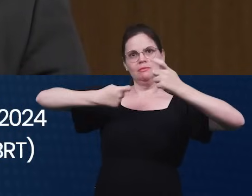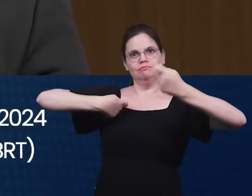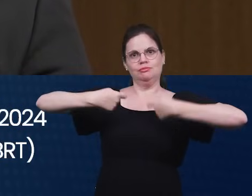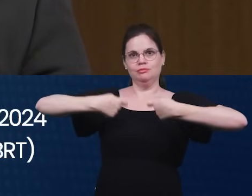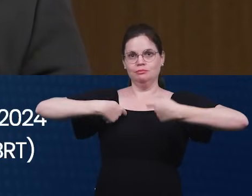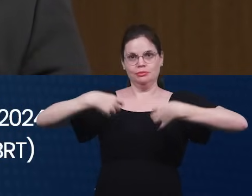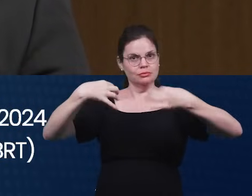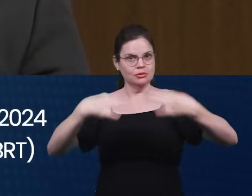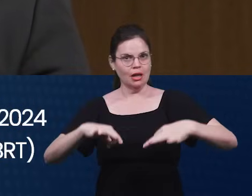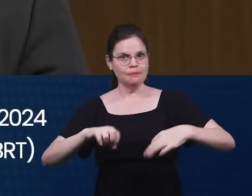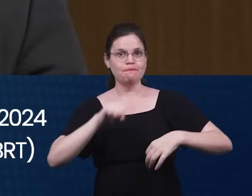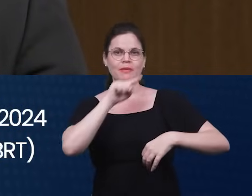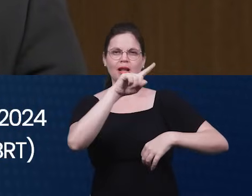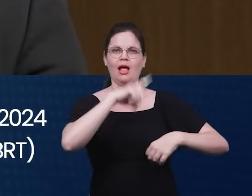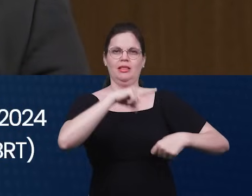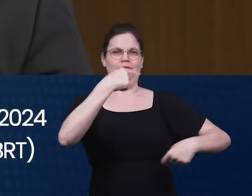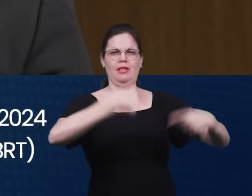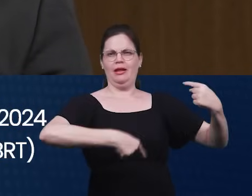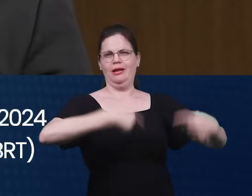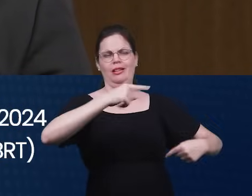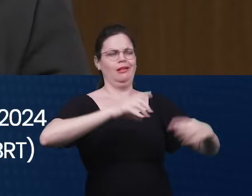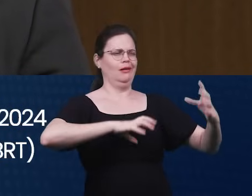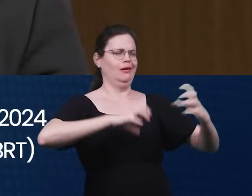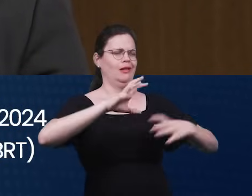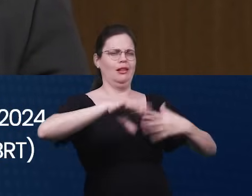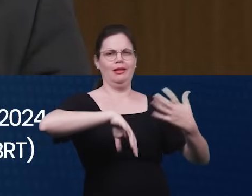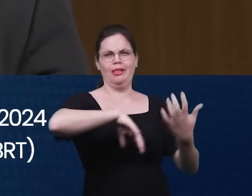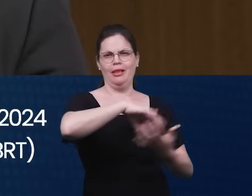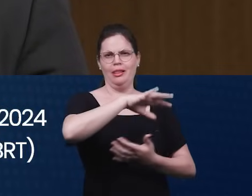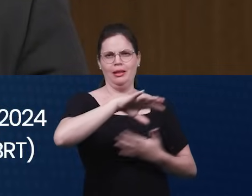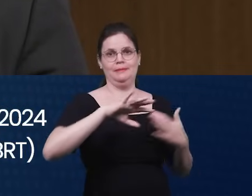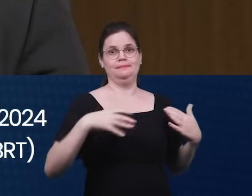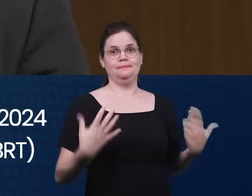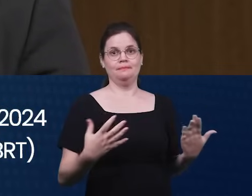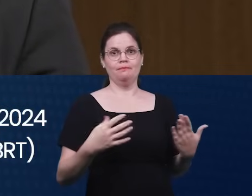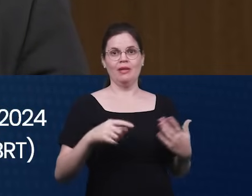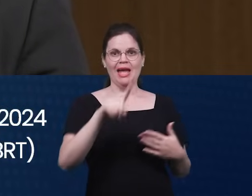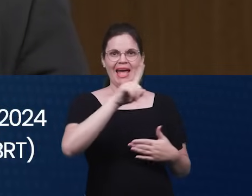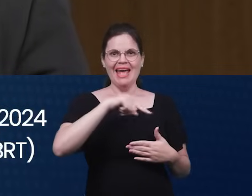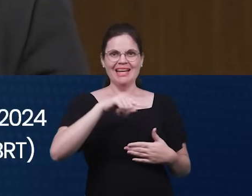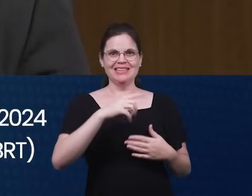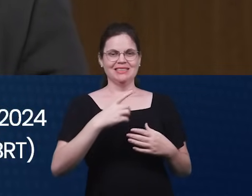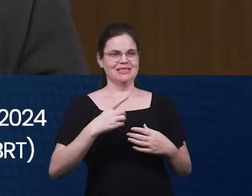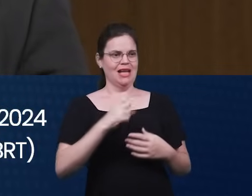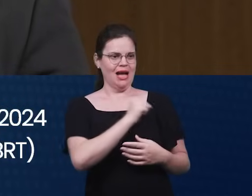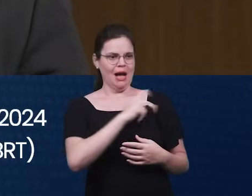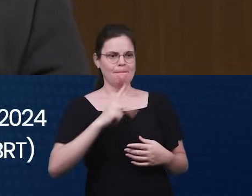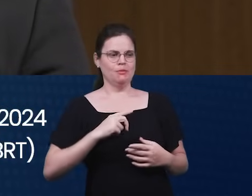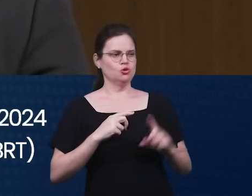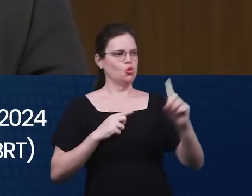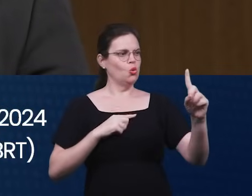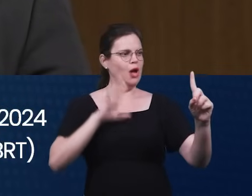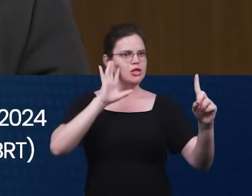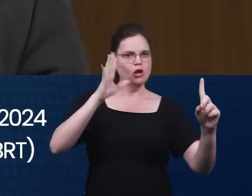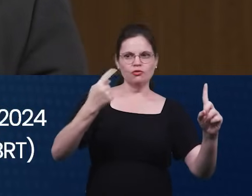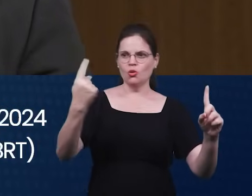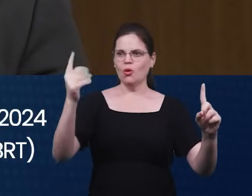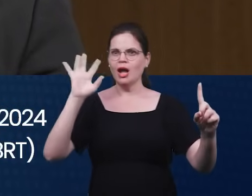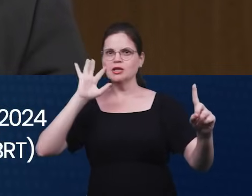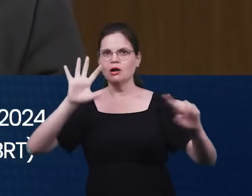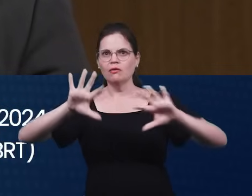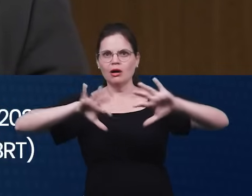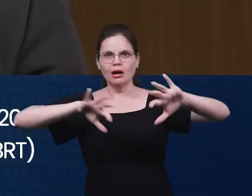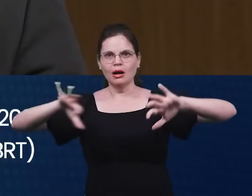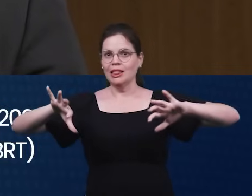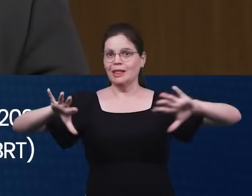resolvida os discípulos os apóstolos não resolveram isoladamente eles buscaram O Bom Conselho Amém então eles sobem